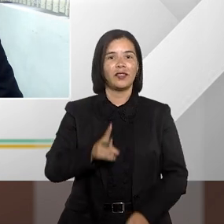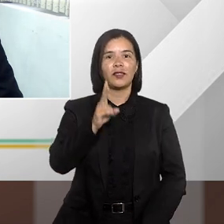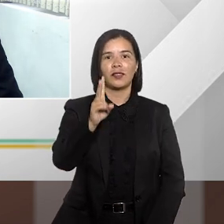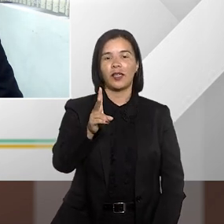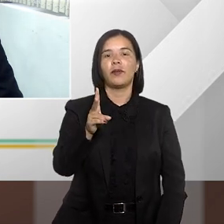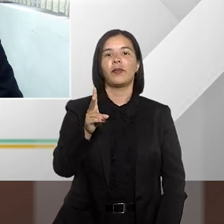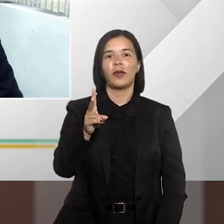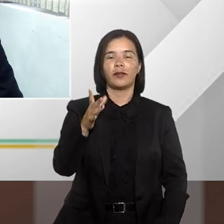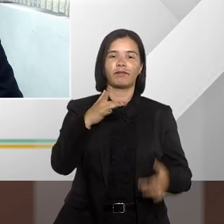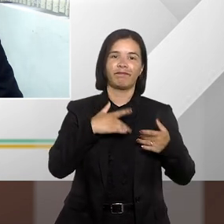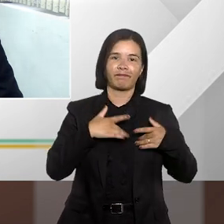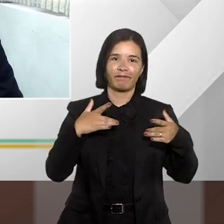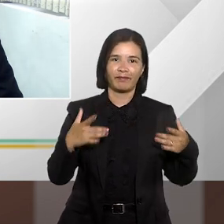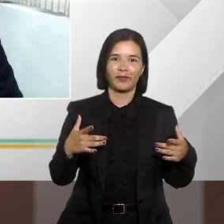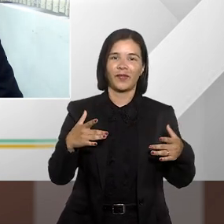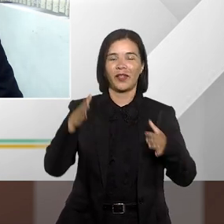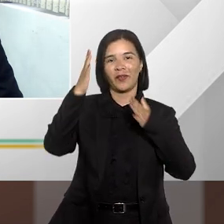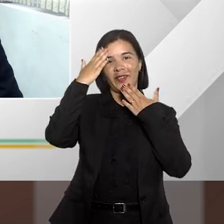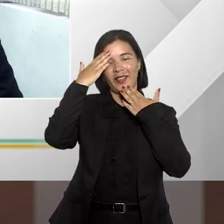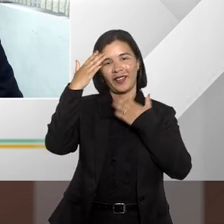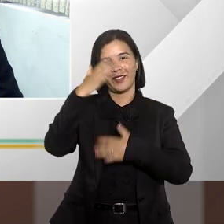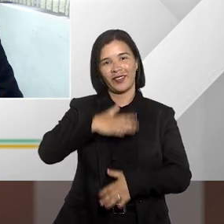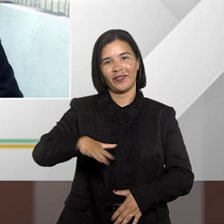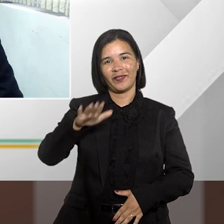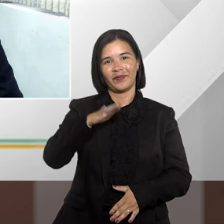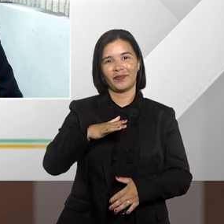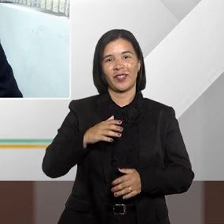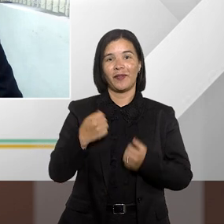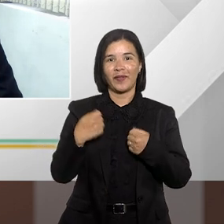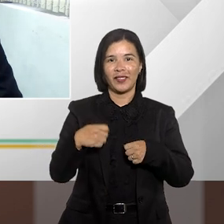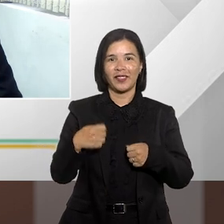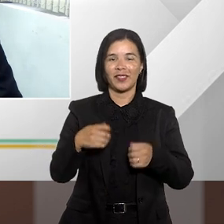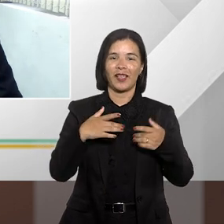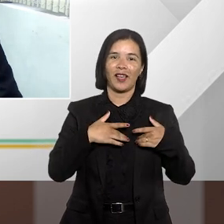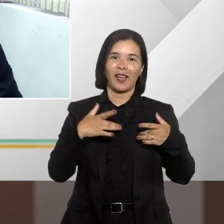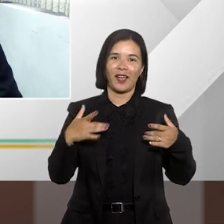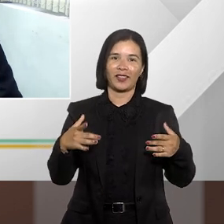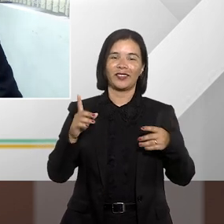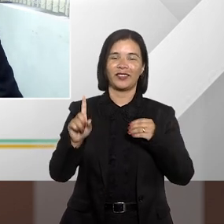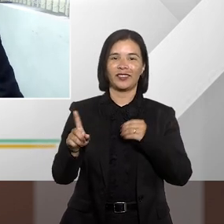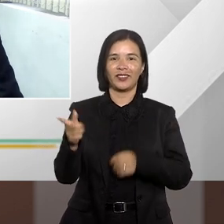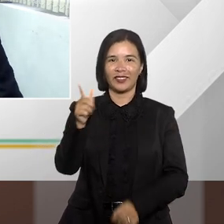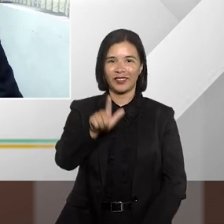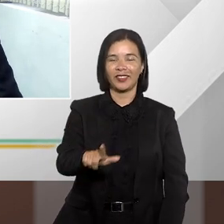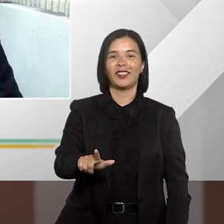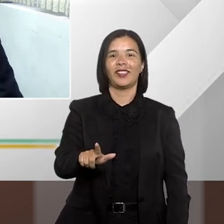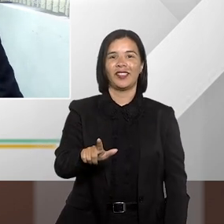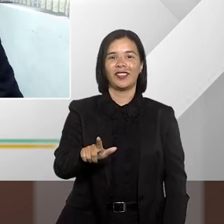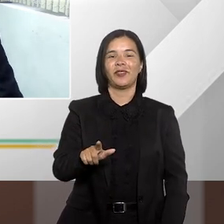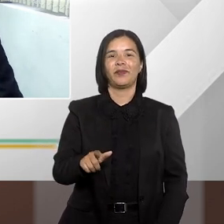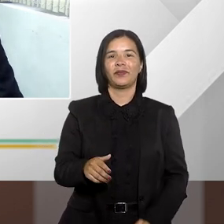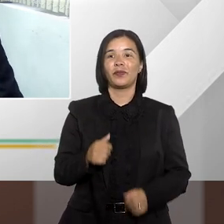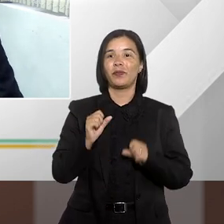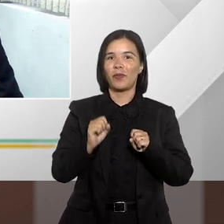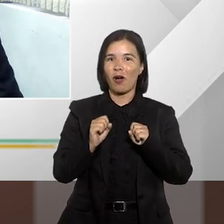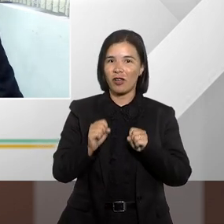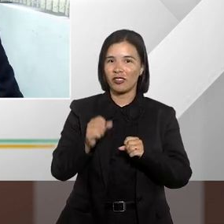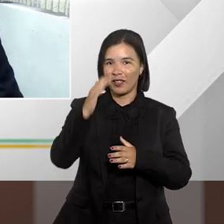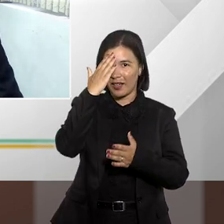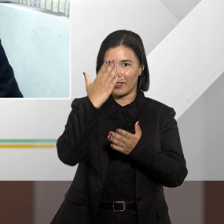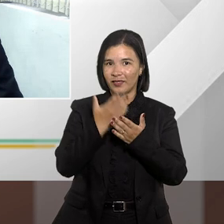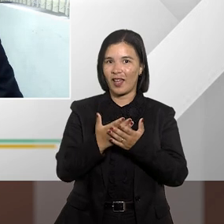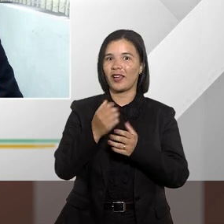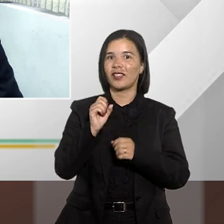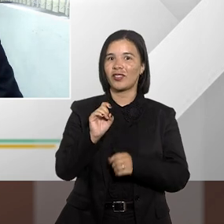debate e agradecendo profundamente por esse espaço. Precisar de ter nós aqui, pode ter certeza que você